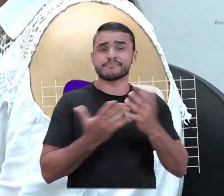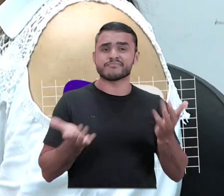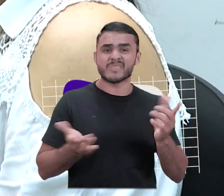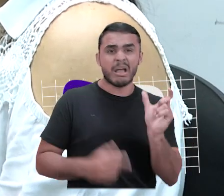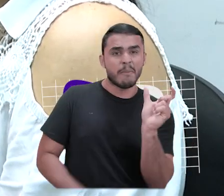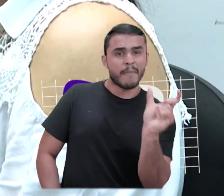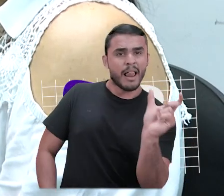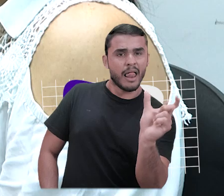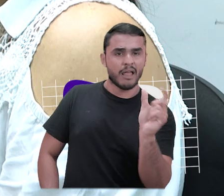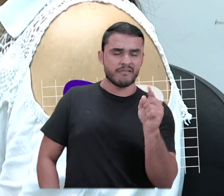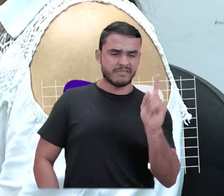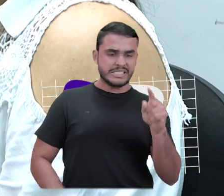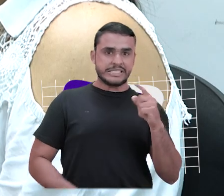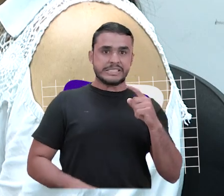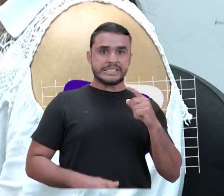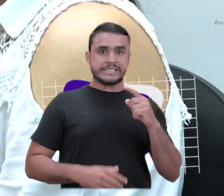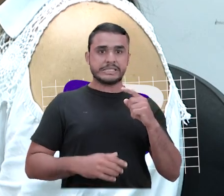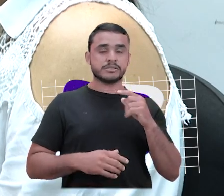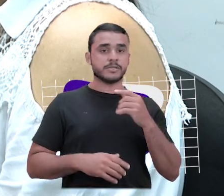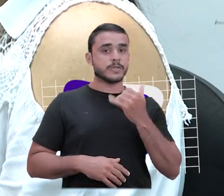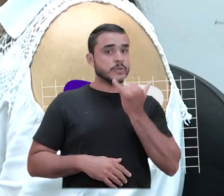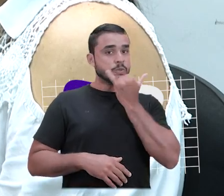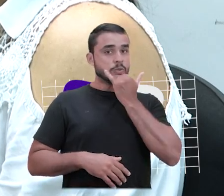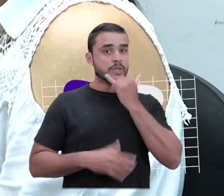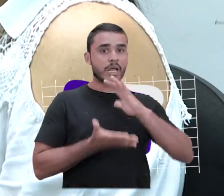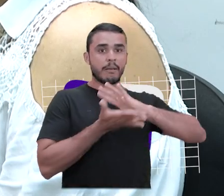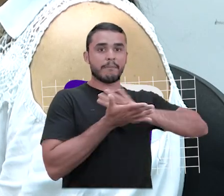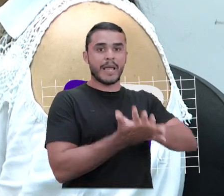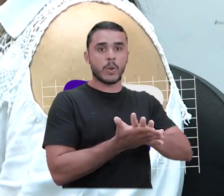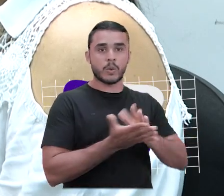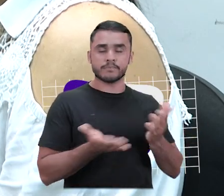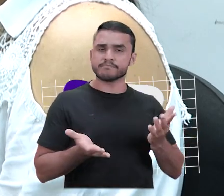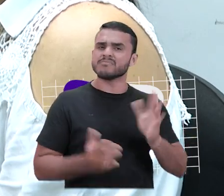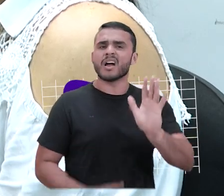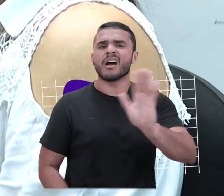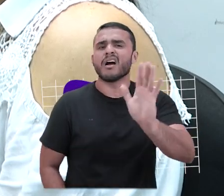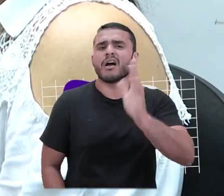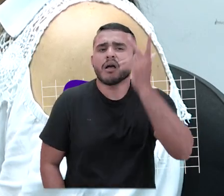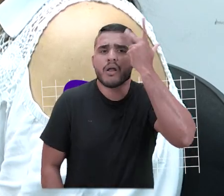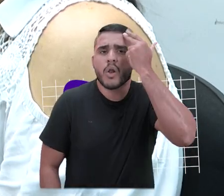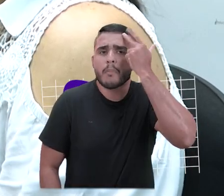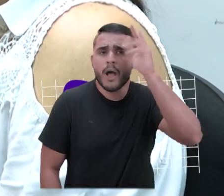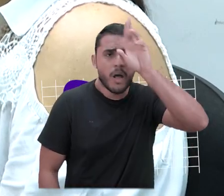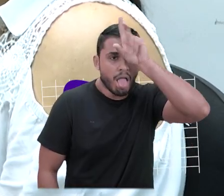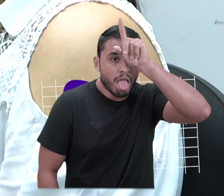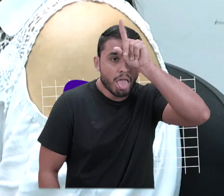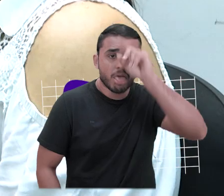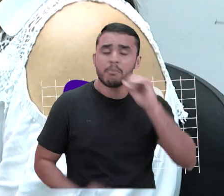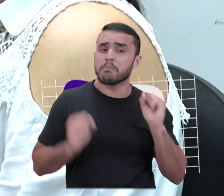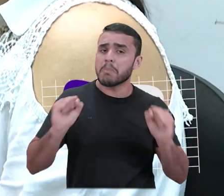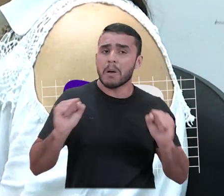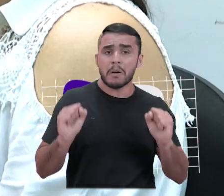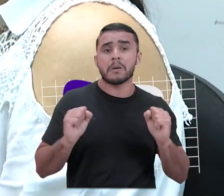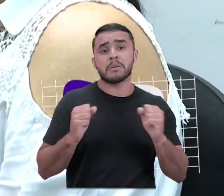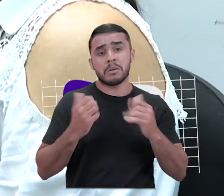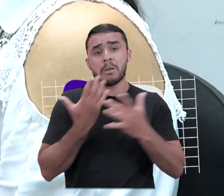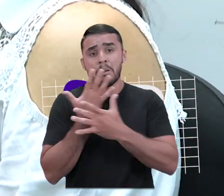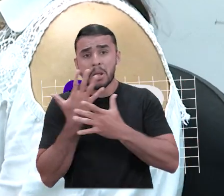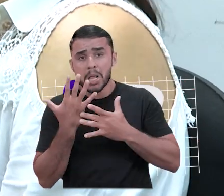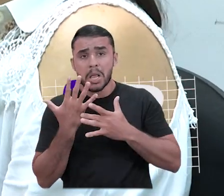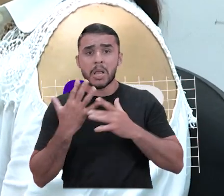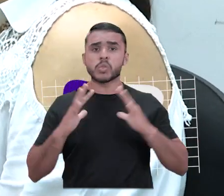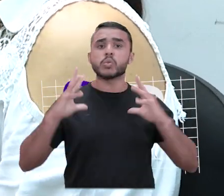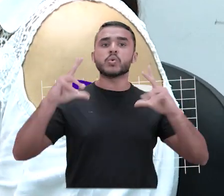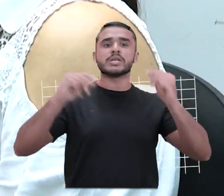errado, não, vixe, eu falei a coisa errada, ó. É normal, isso acontece com qualquer um de nós, com pessoas com deficiência também, ninguém nasce